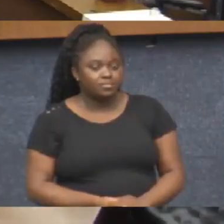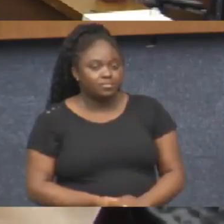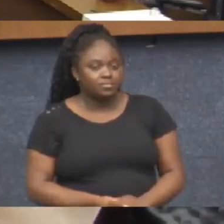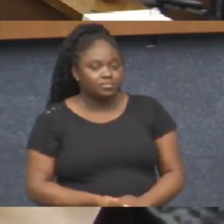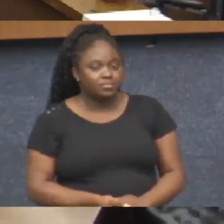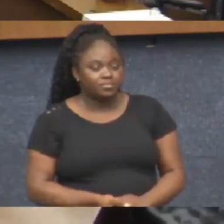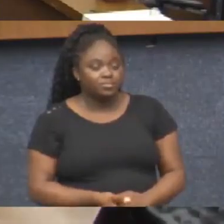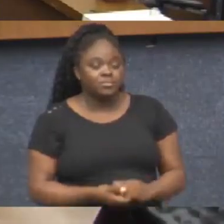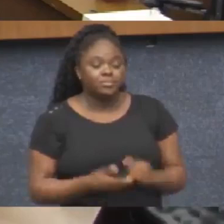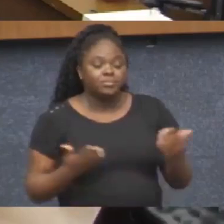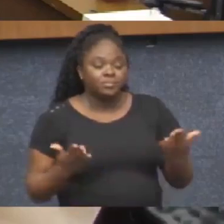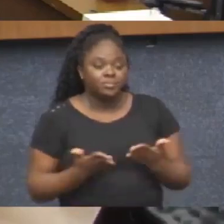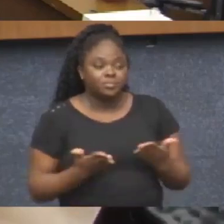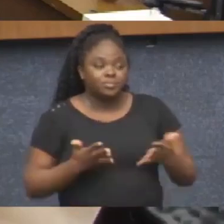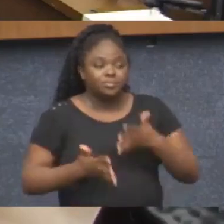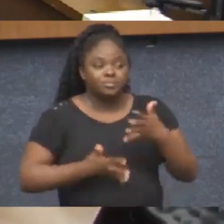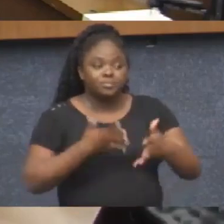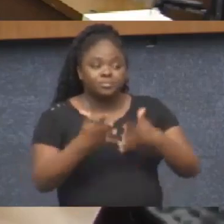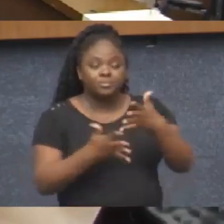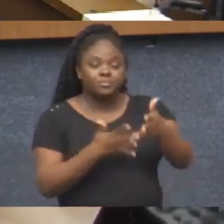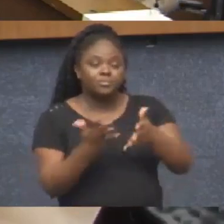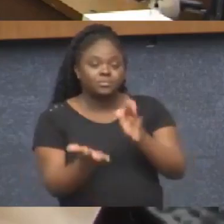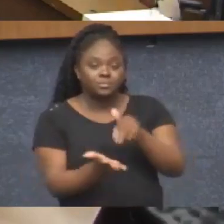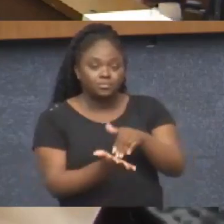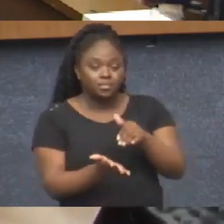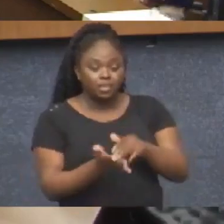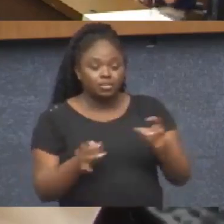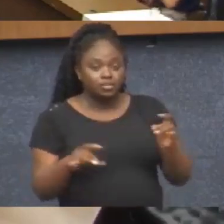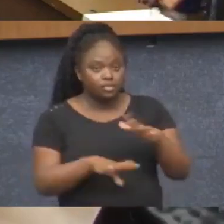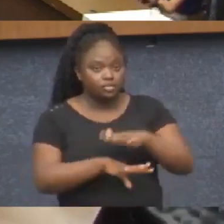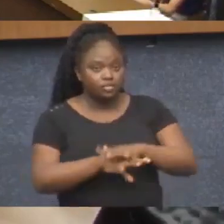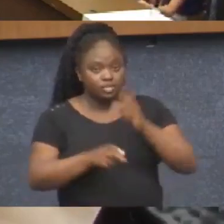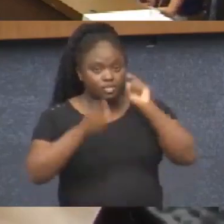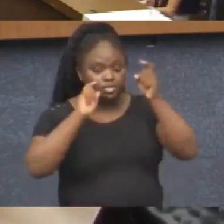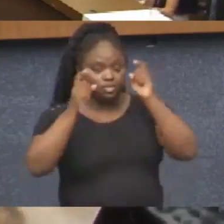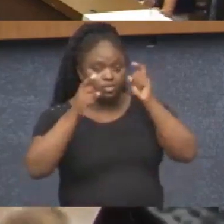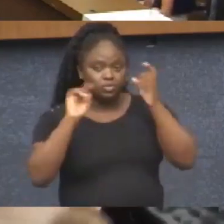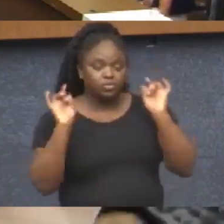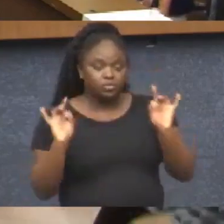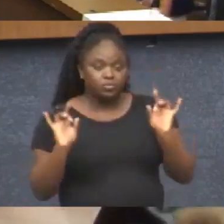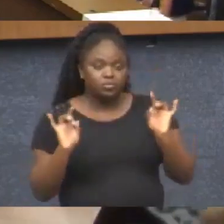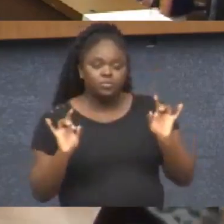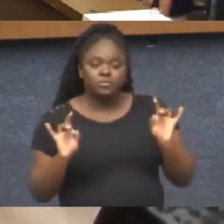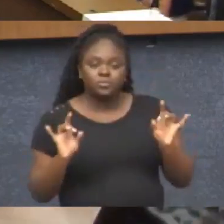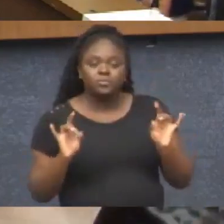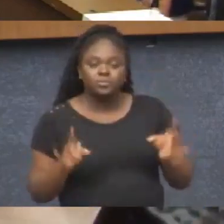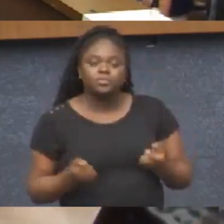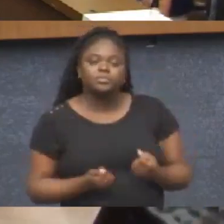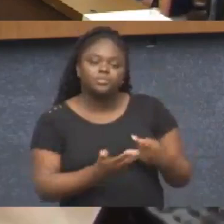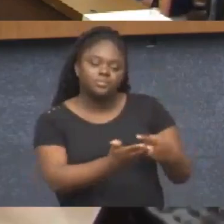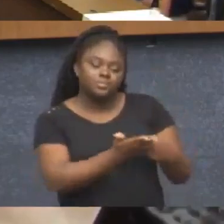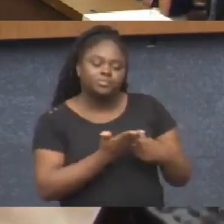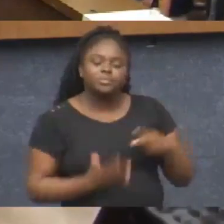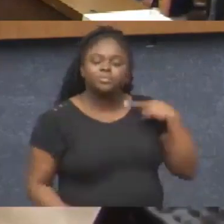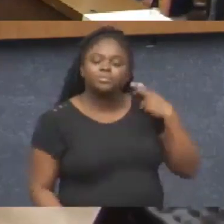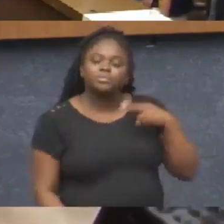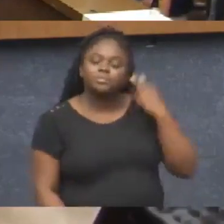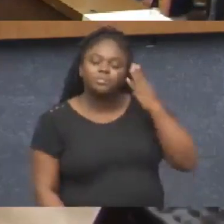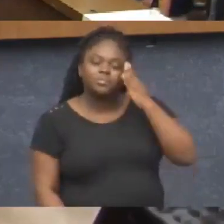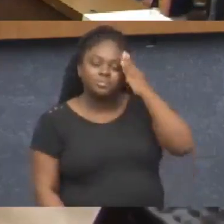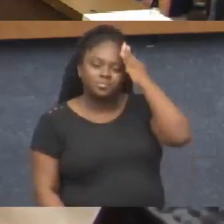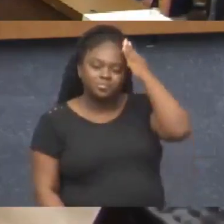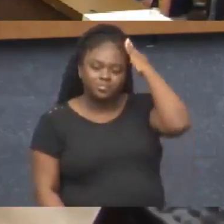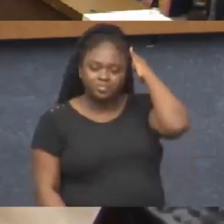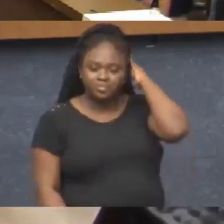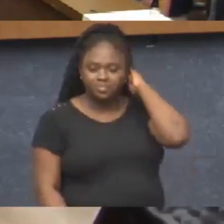E agora, para as suas considerações finais e o encerramento regimental desta reunião solene, vereador